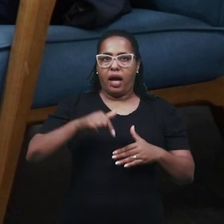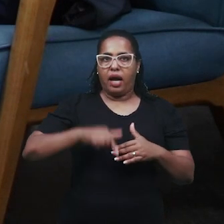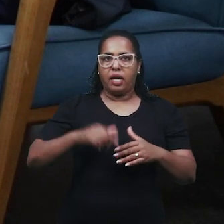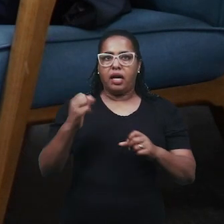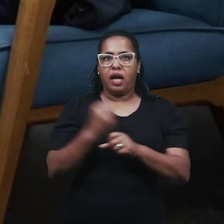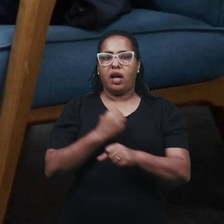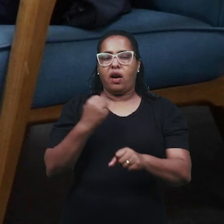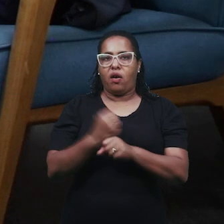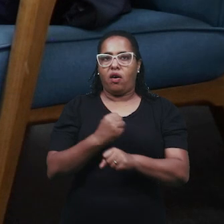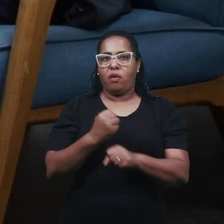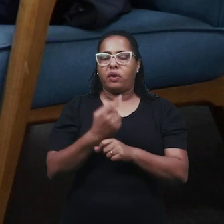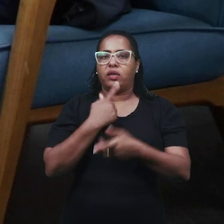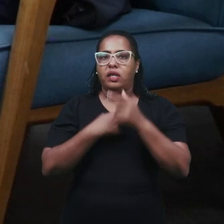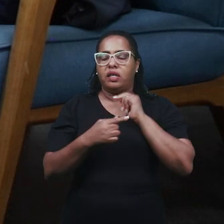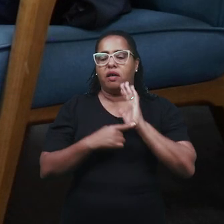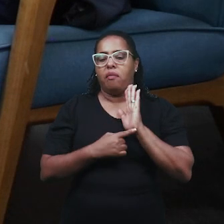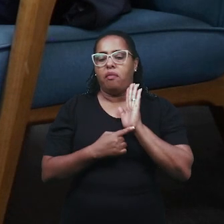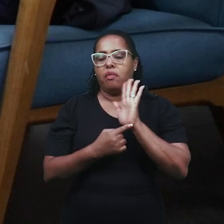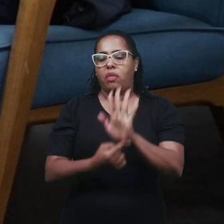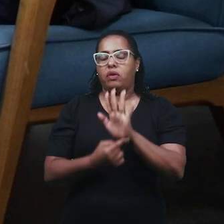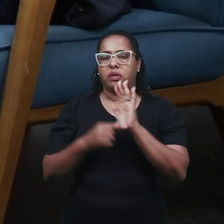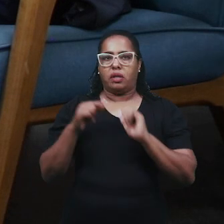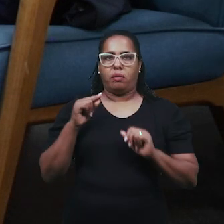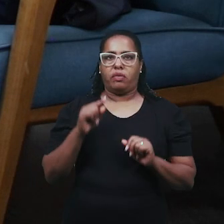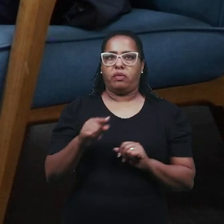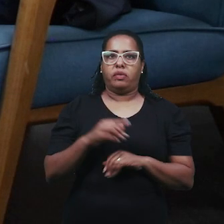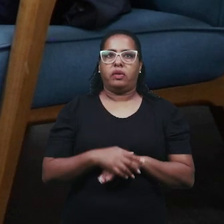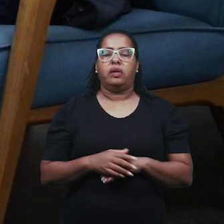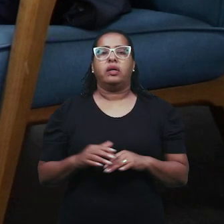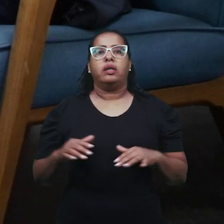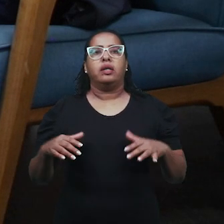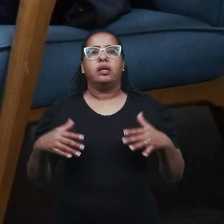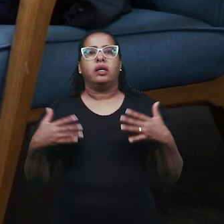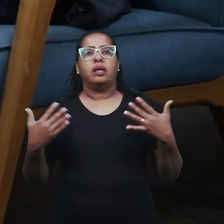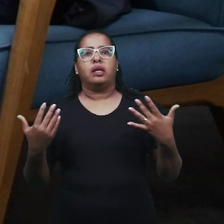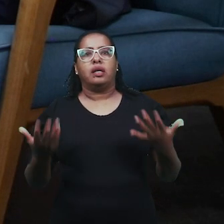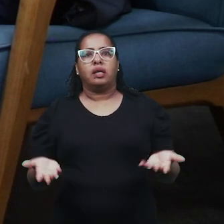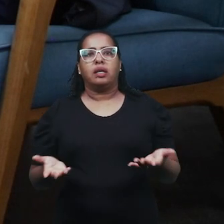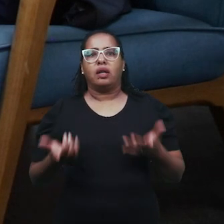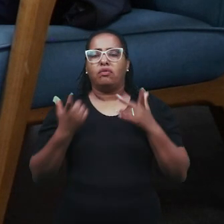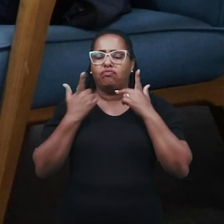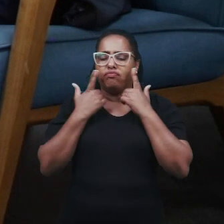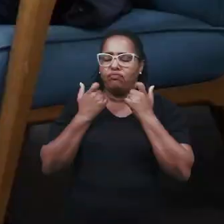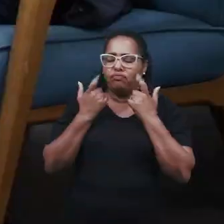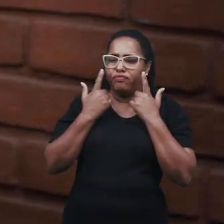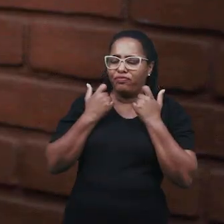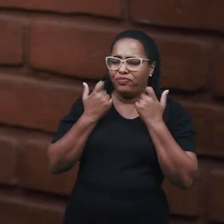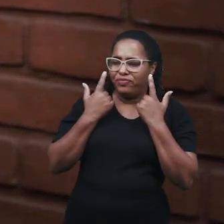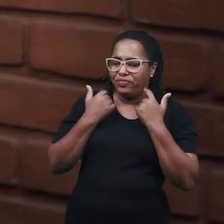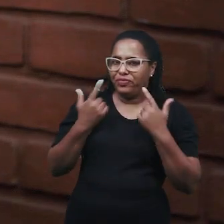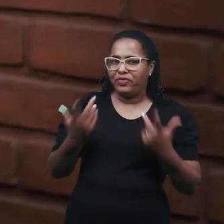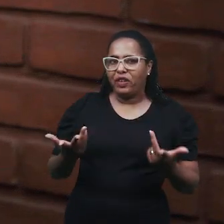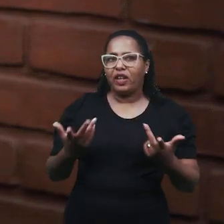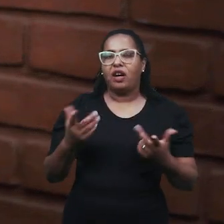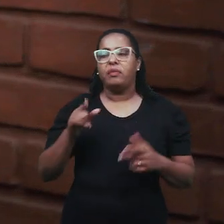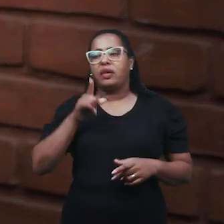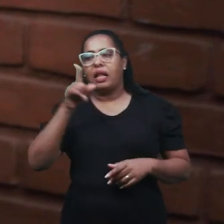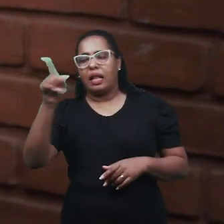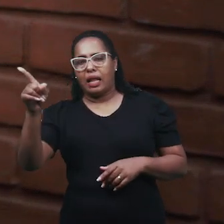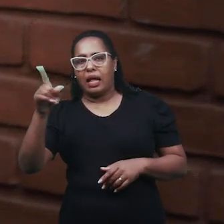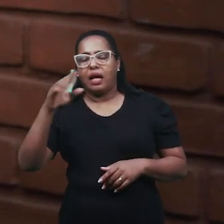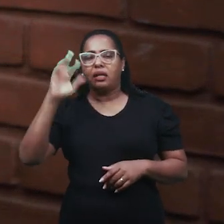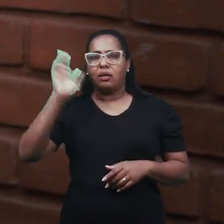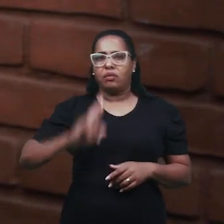Nem Alexandre sabia disso. Glória a Deus. Então nos quebrantamos, choramos, que na Rússia nós sofremos muito naquele